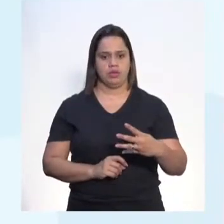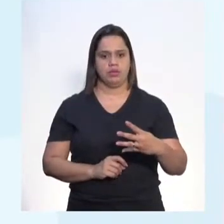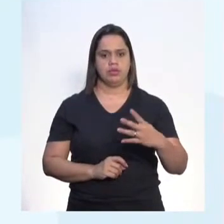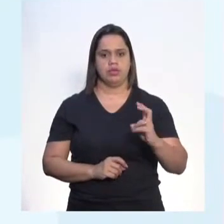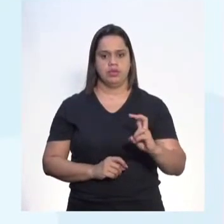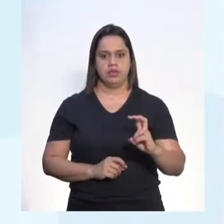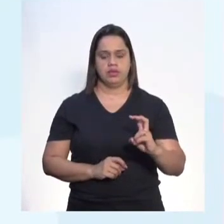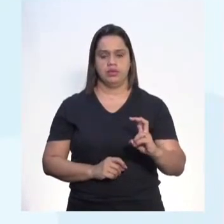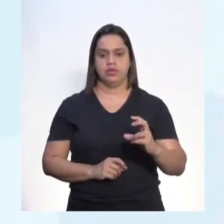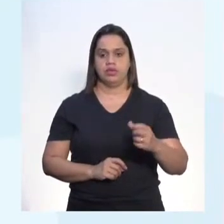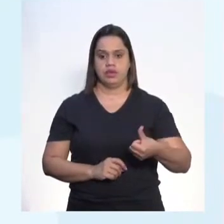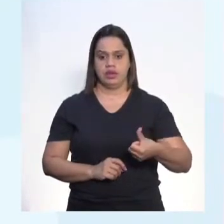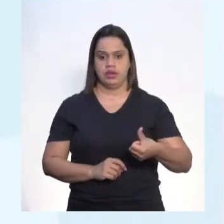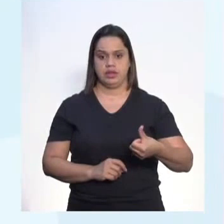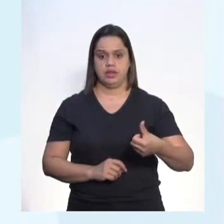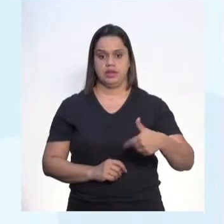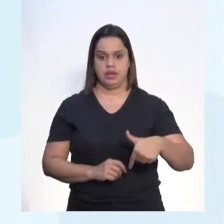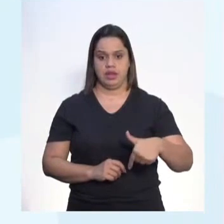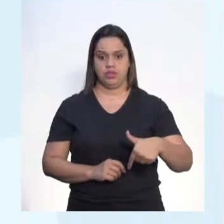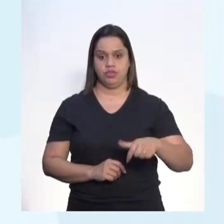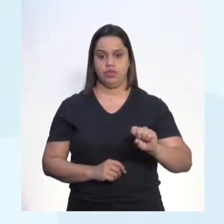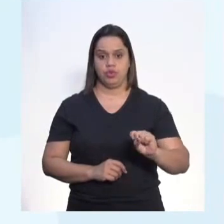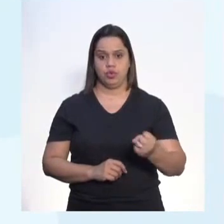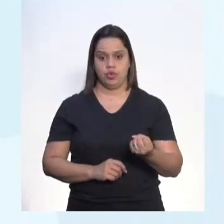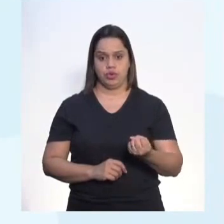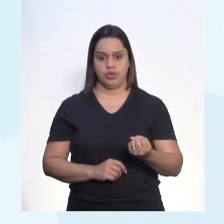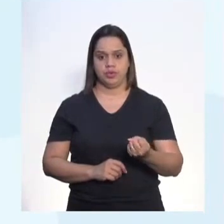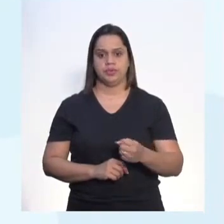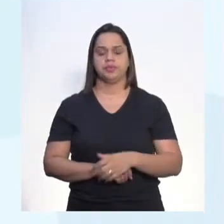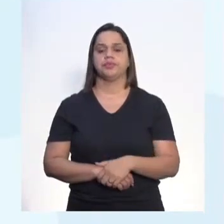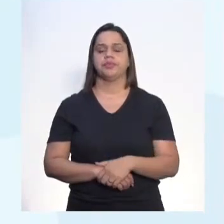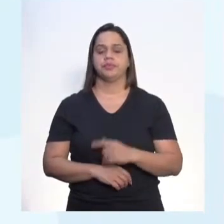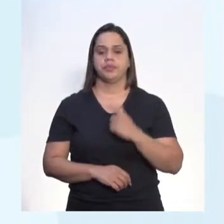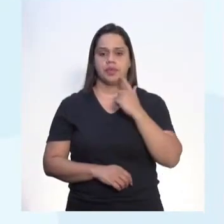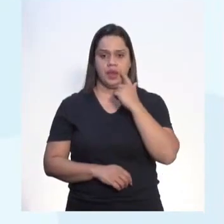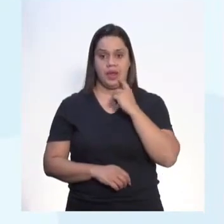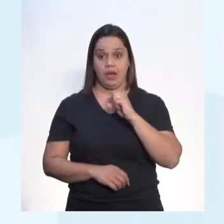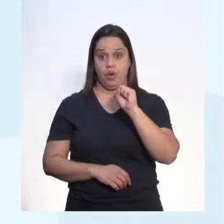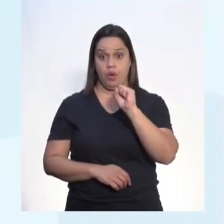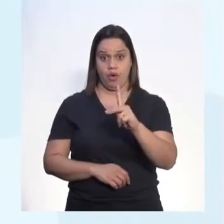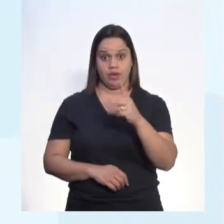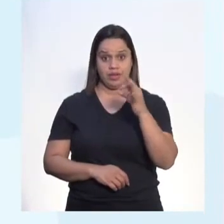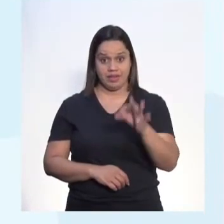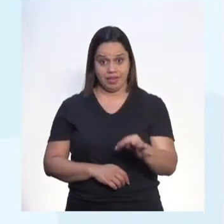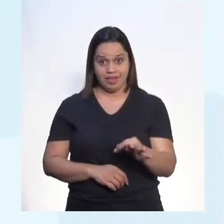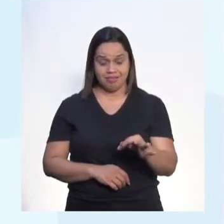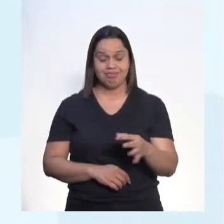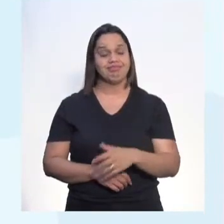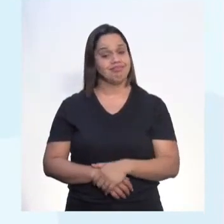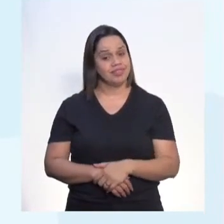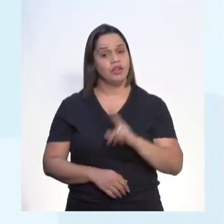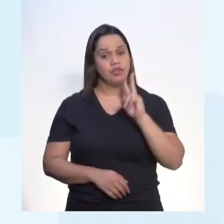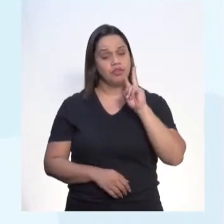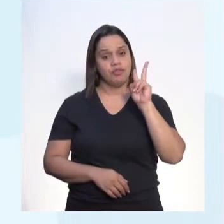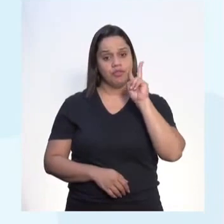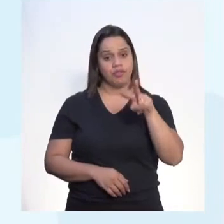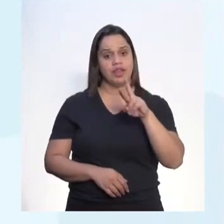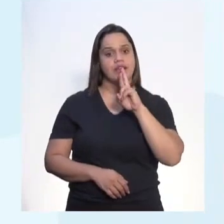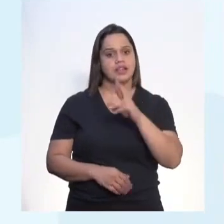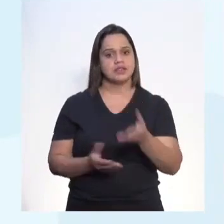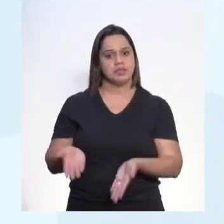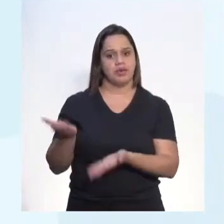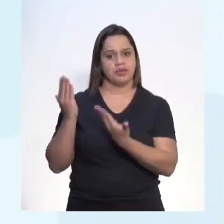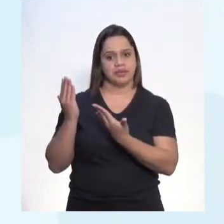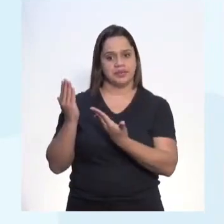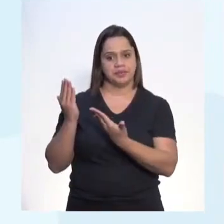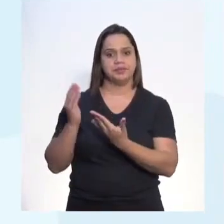4, 5, 6, 7, 8. Certo, pessoal? Olha a resolução aqui para